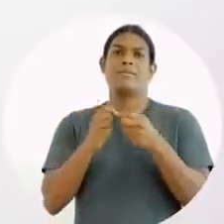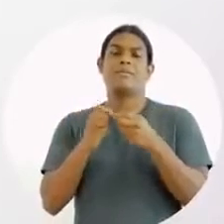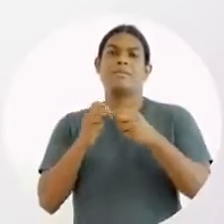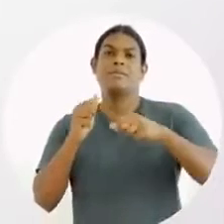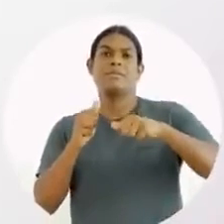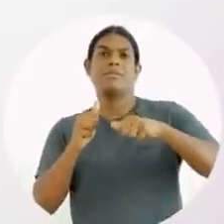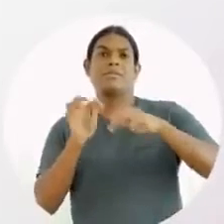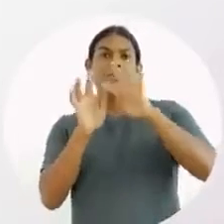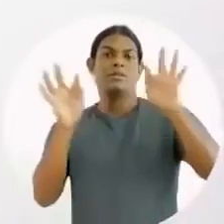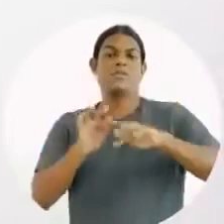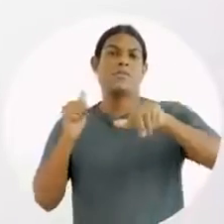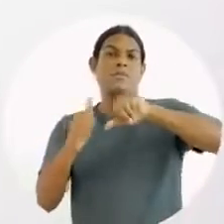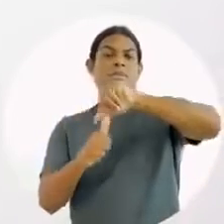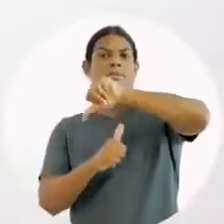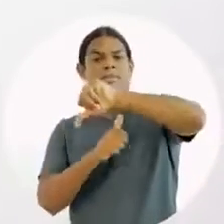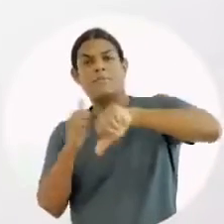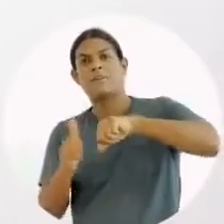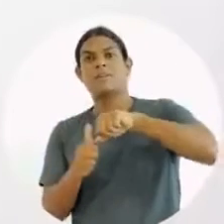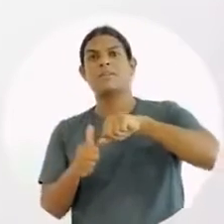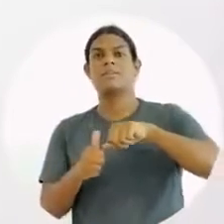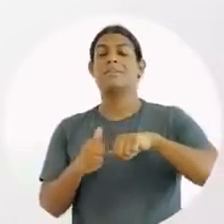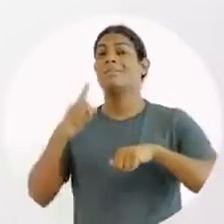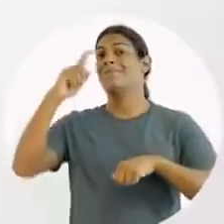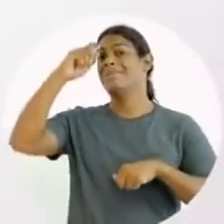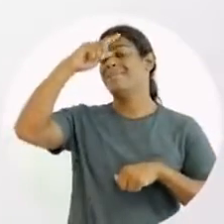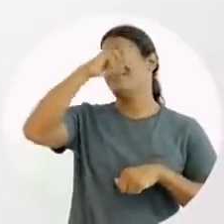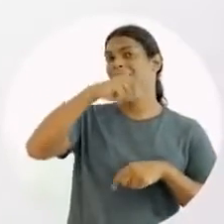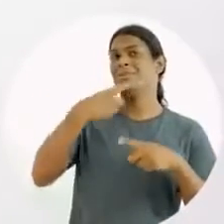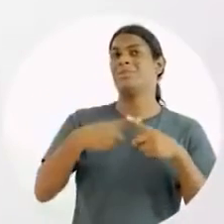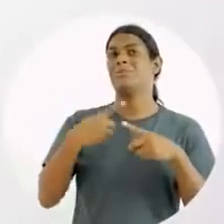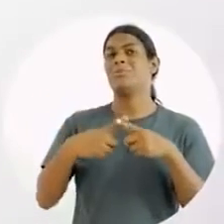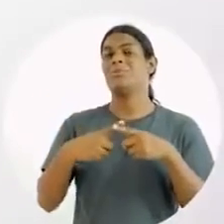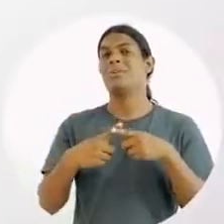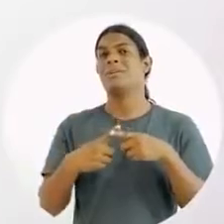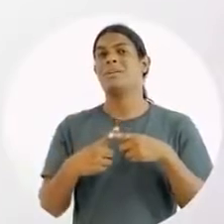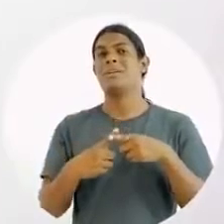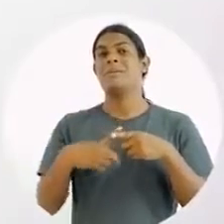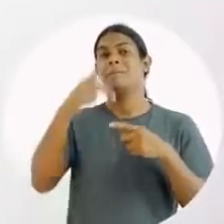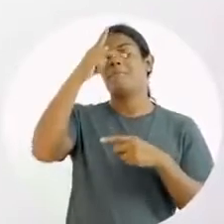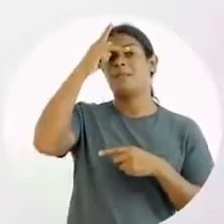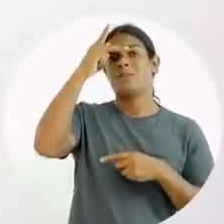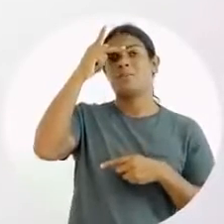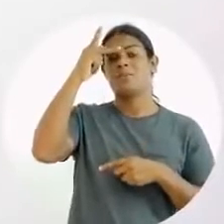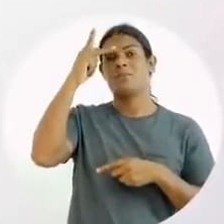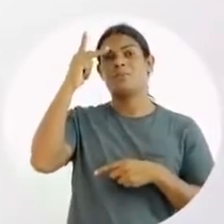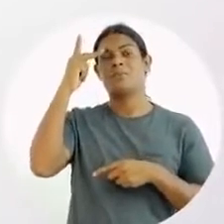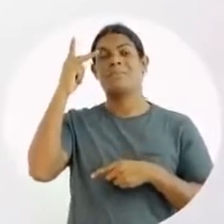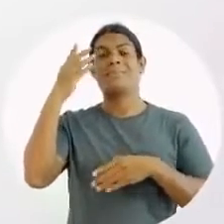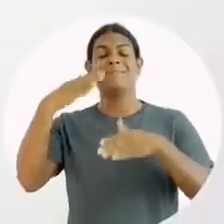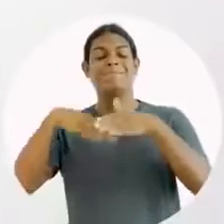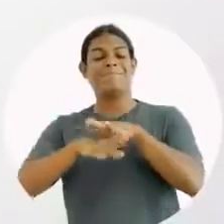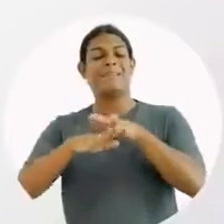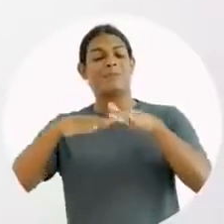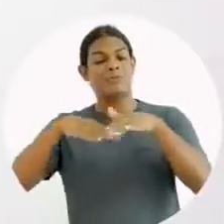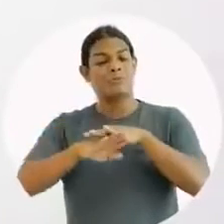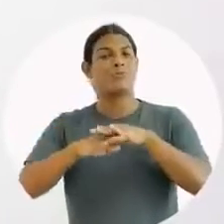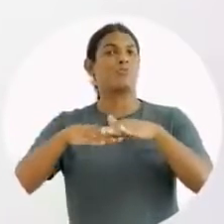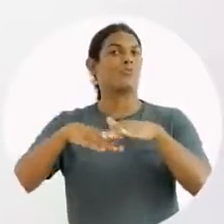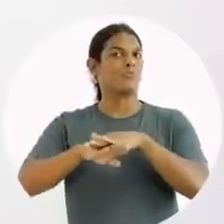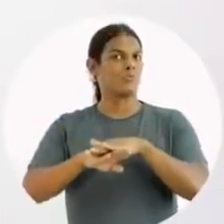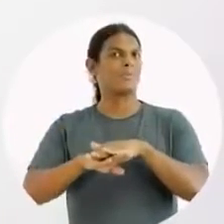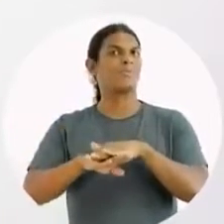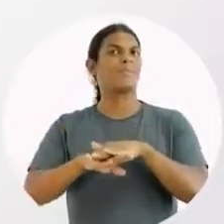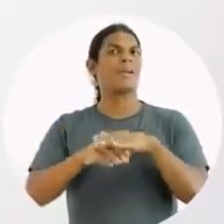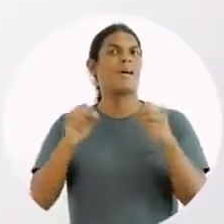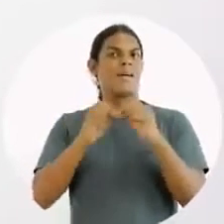gera um desconforto tremendo. Porque nós temos uma tendência a viver naquela zona de conforto. Eu já domino essa atividade